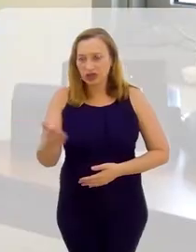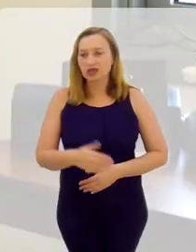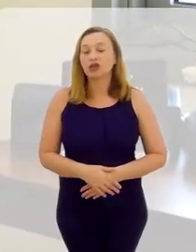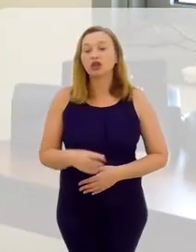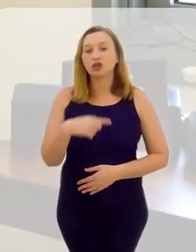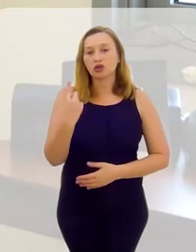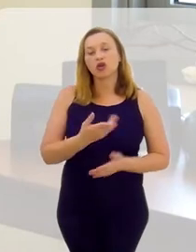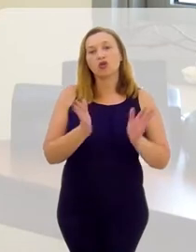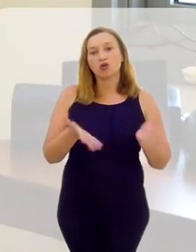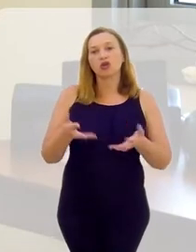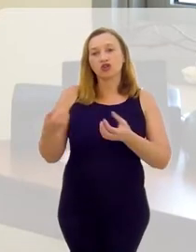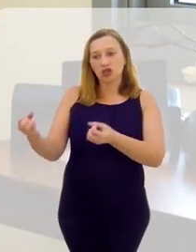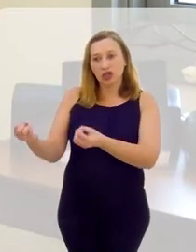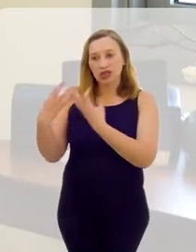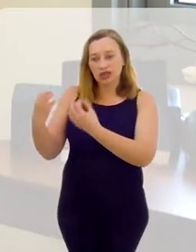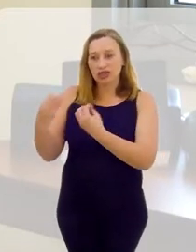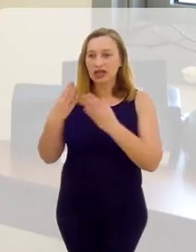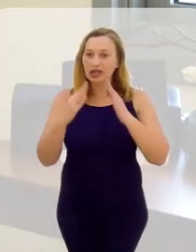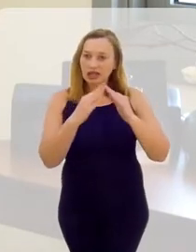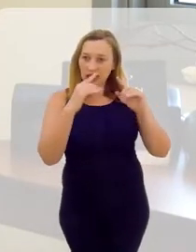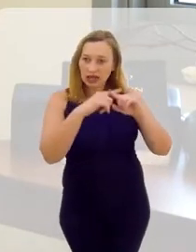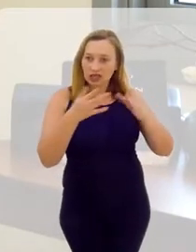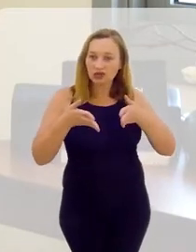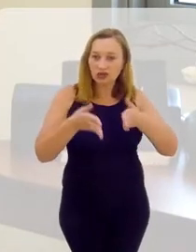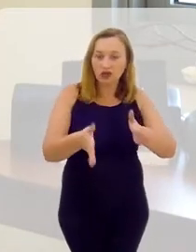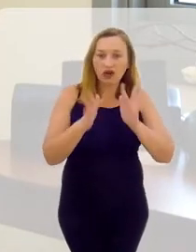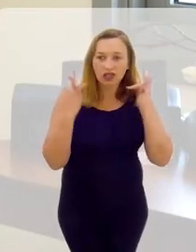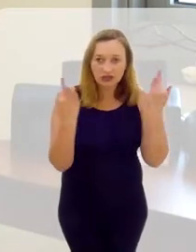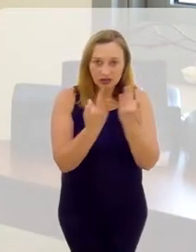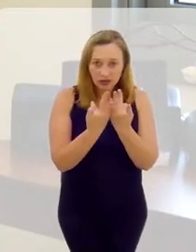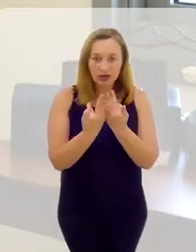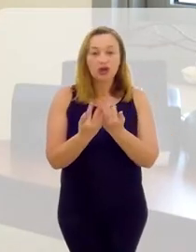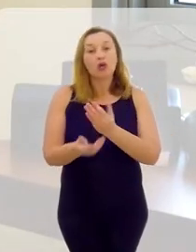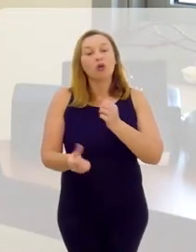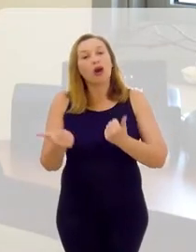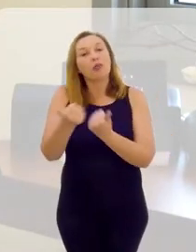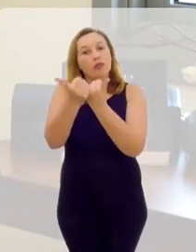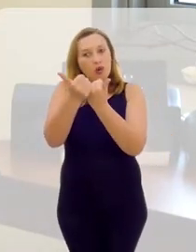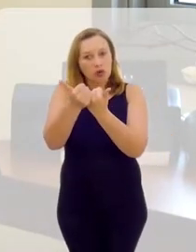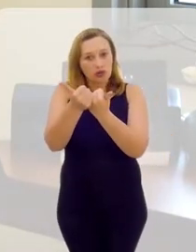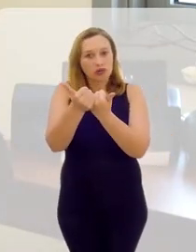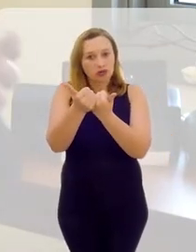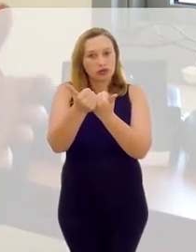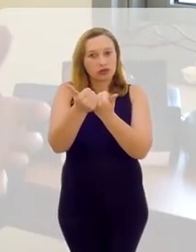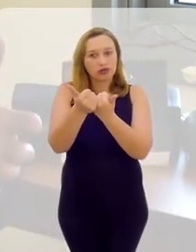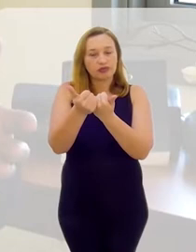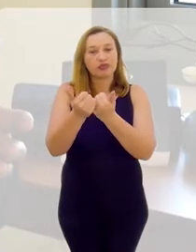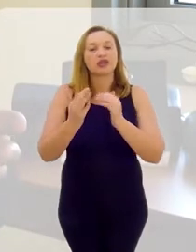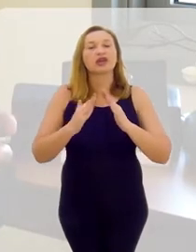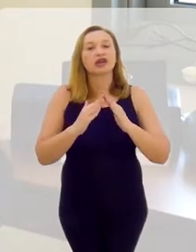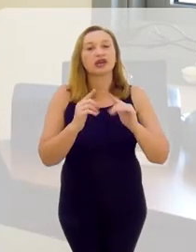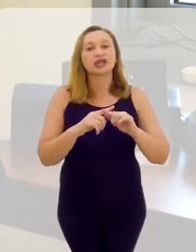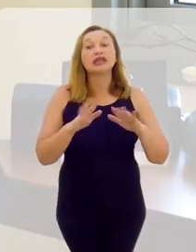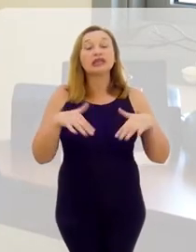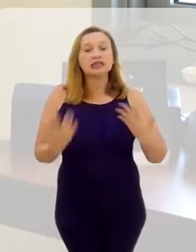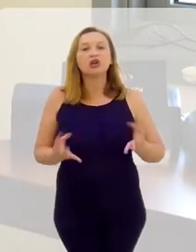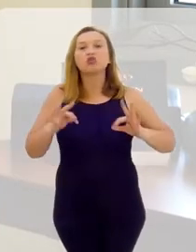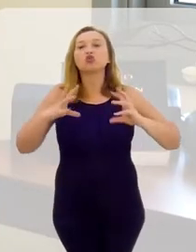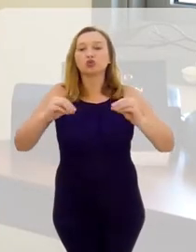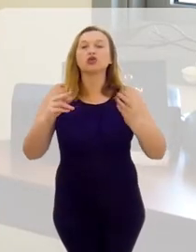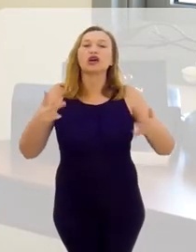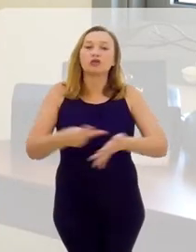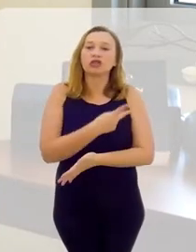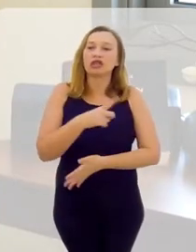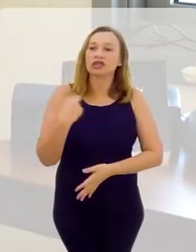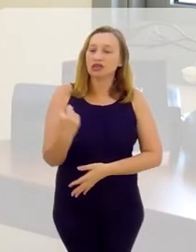Nós hoje somos ensinados que a igreja se centraliza no lar, com Certo. apoio do edifício da igreja. Então,